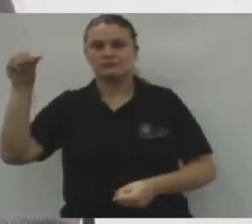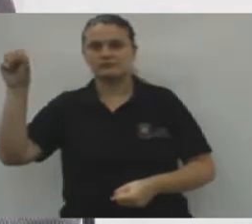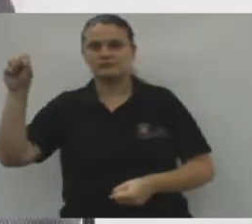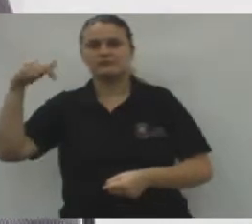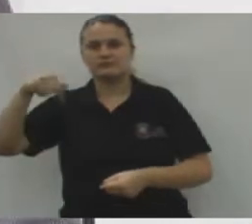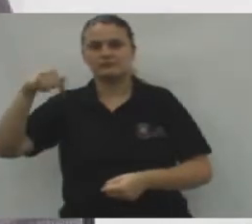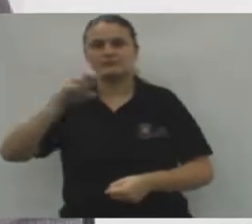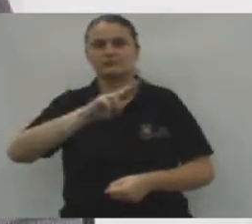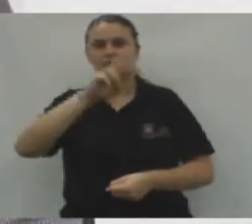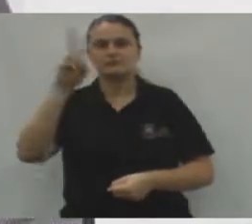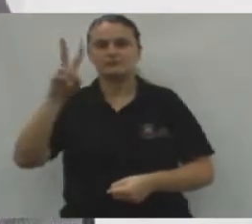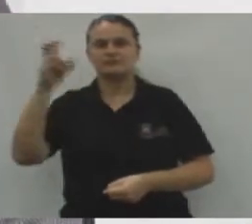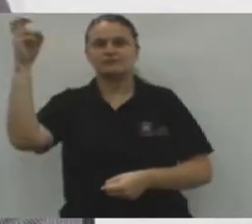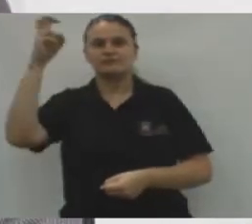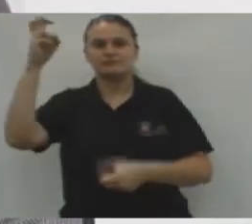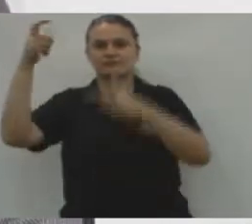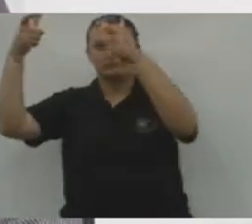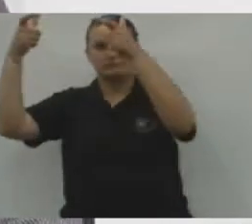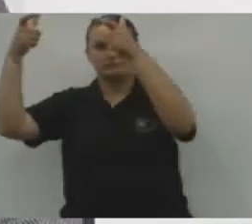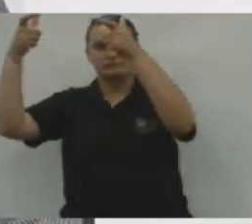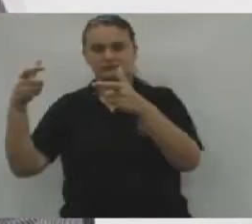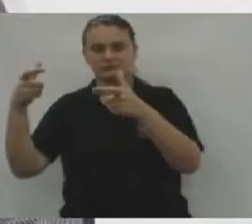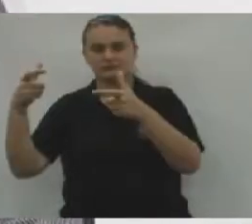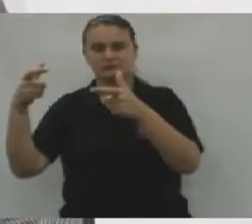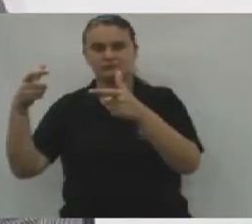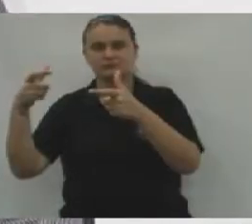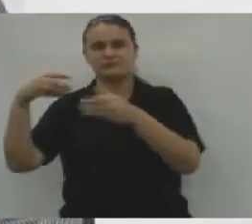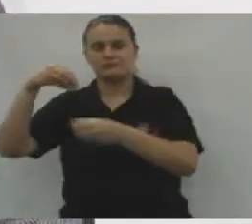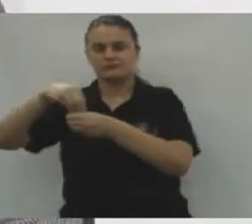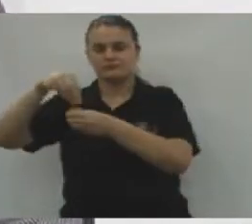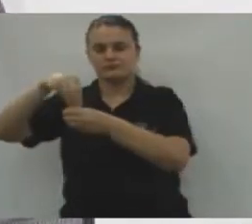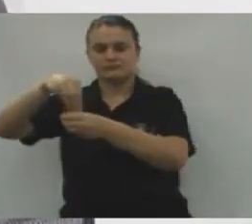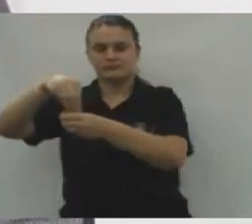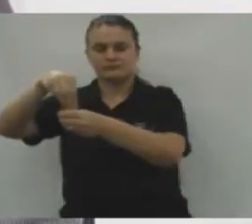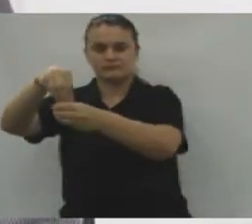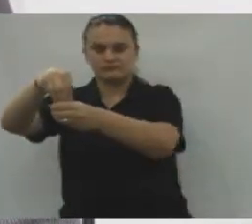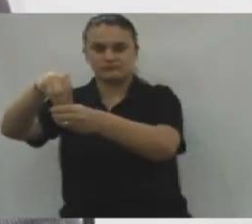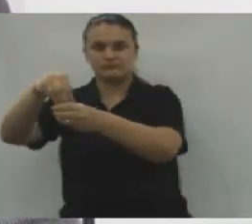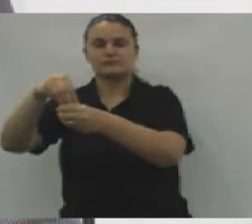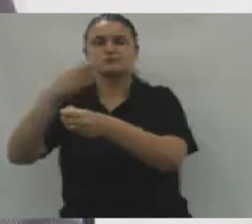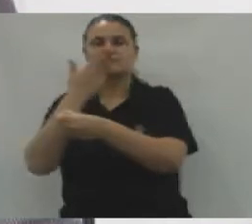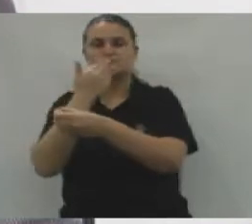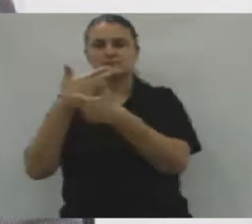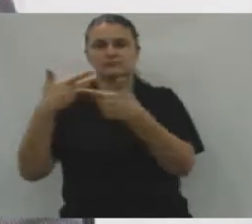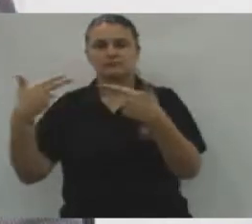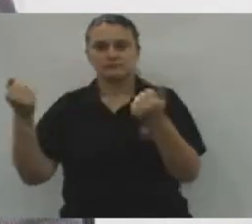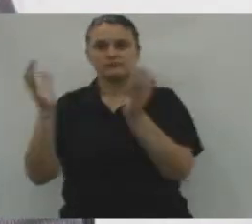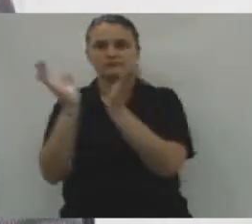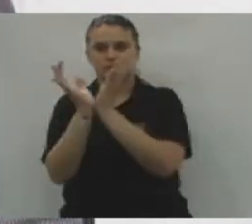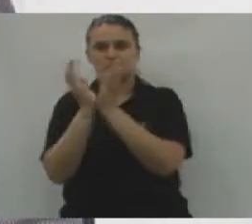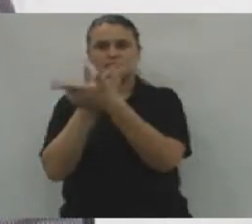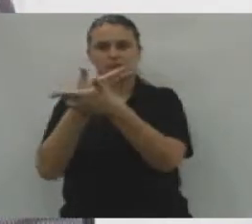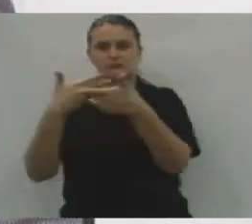Vitória ocupa o quinto lugar na produção desses produtos aí,